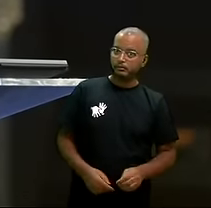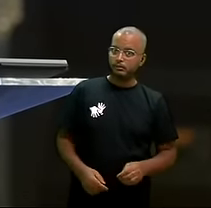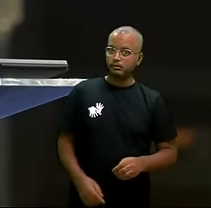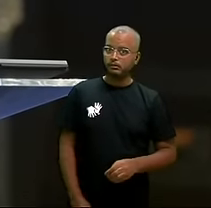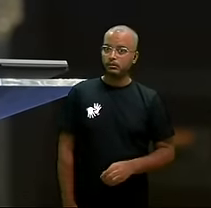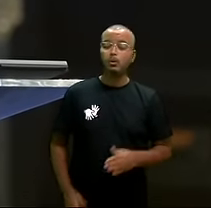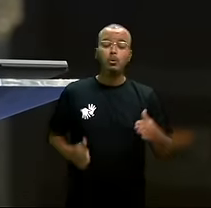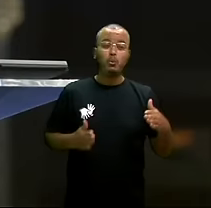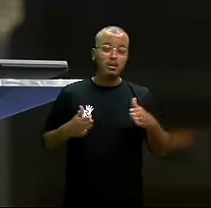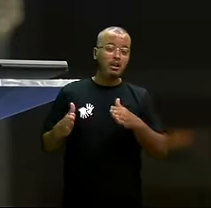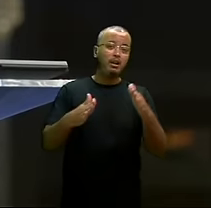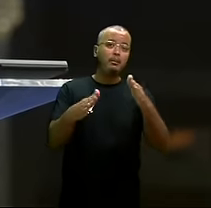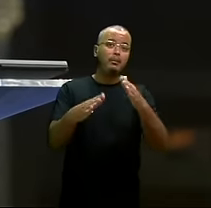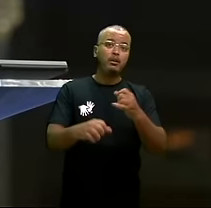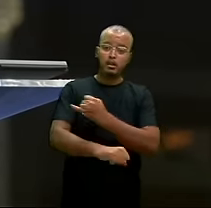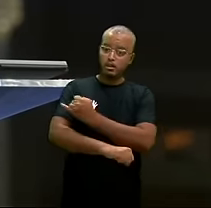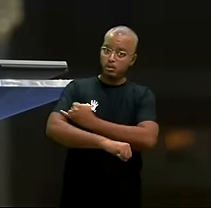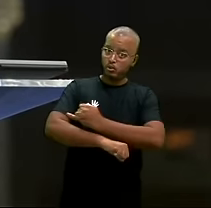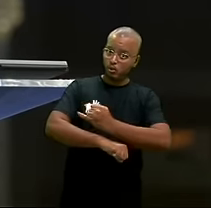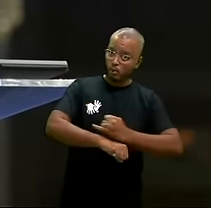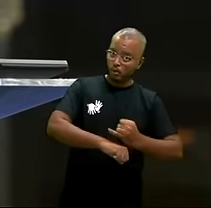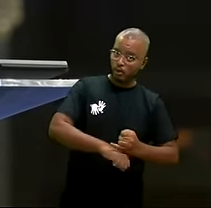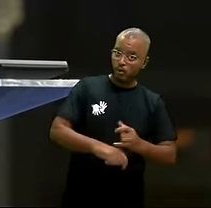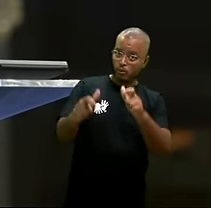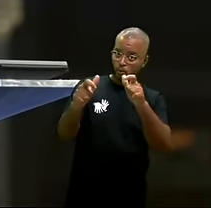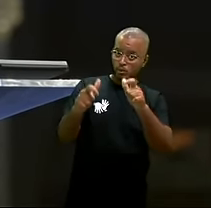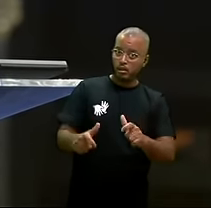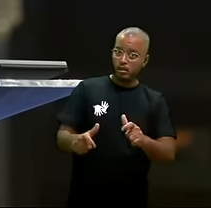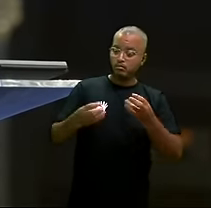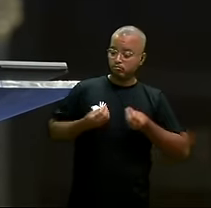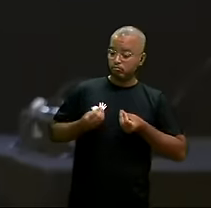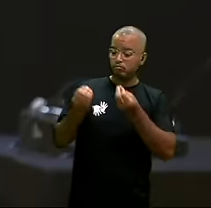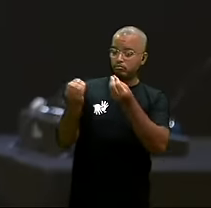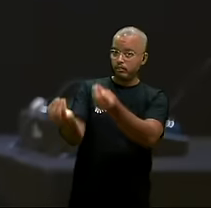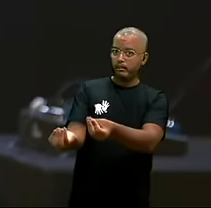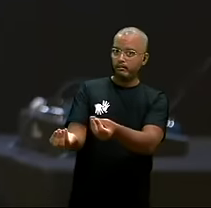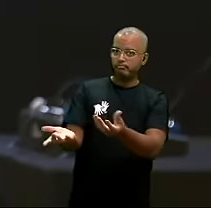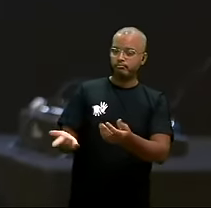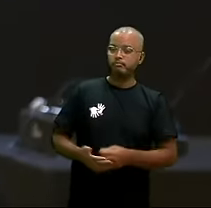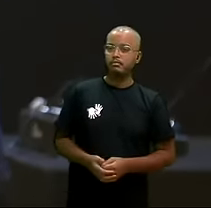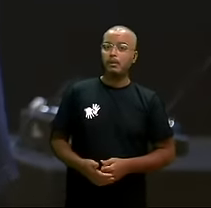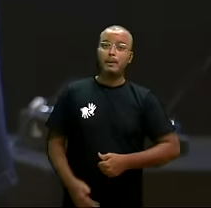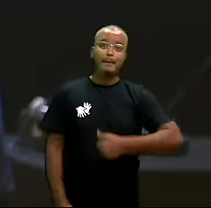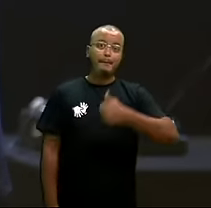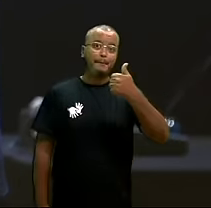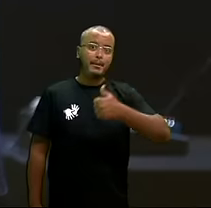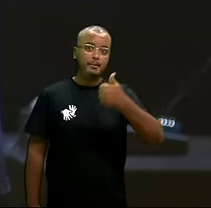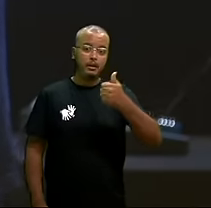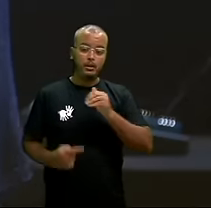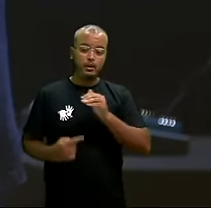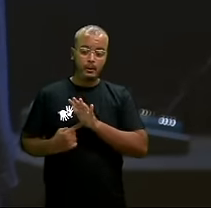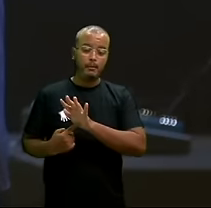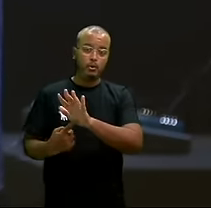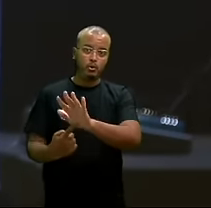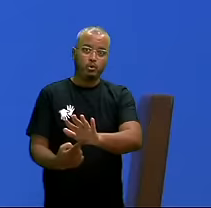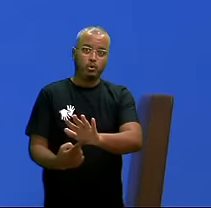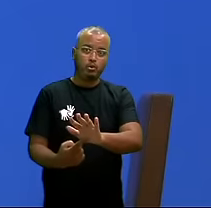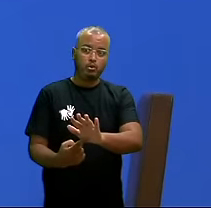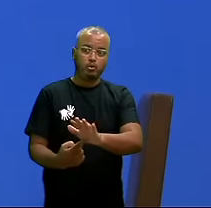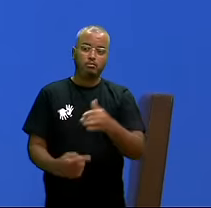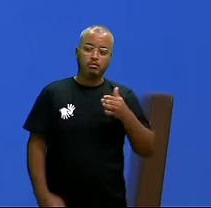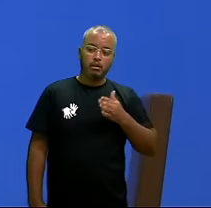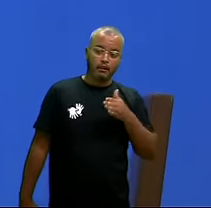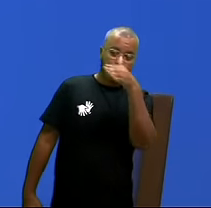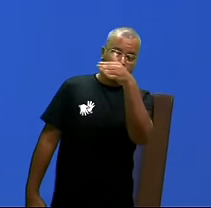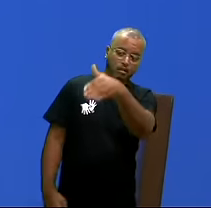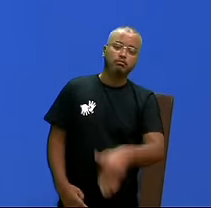Jordão. Vai embora, a terra que eu vou te dar. Deus sempre dá a direção. Primeiro, Deus mostra a realidade e diz, agora vai para lá. Faz aqui.